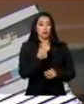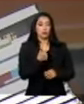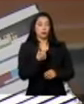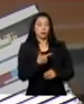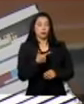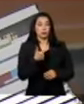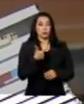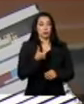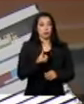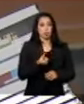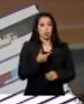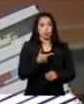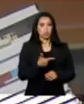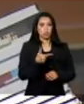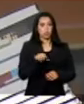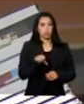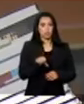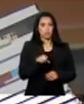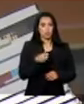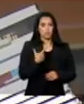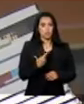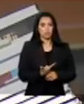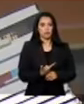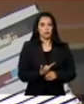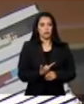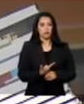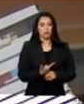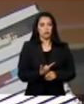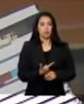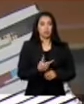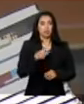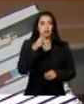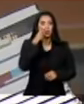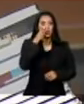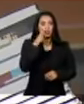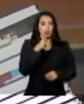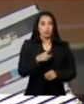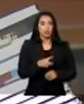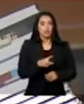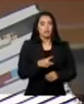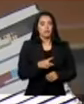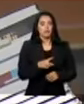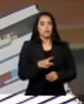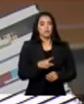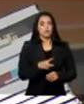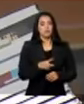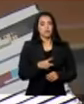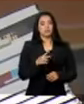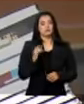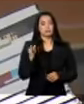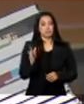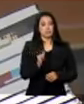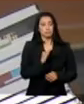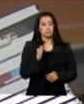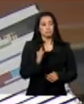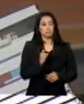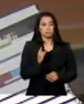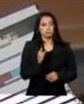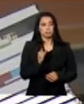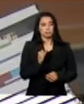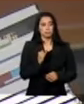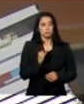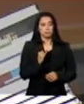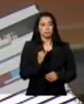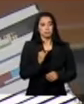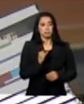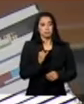126-292, sustenta que o preceito controvertido permanece válido, devendo ser aplicado pelos